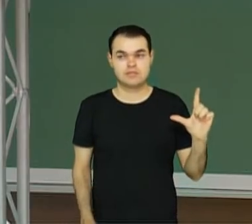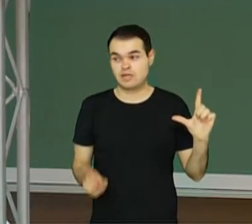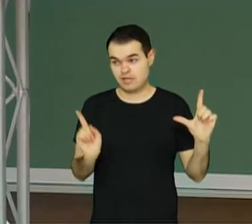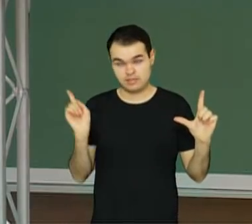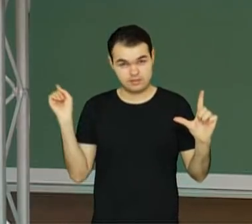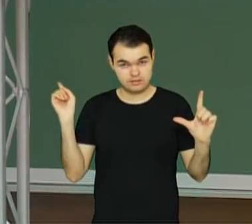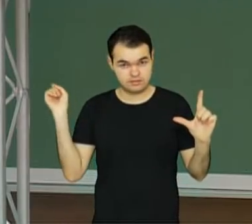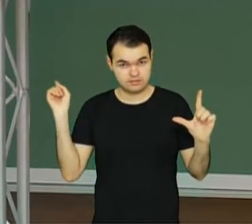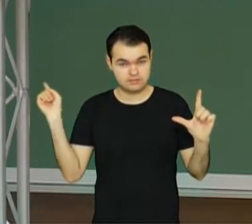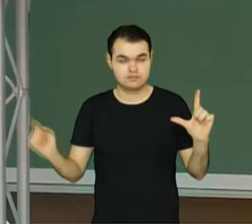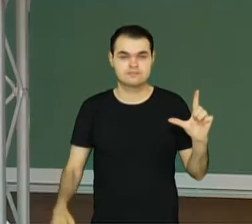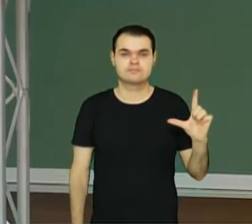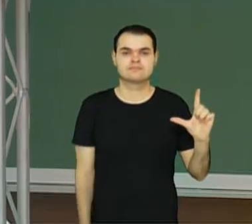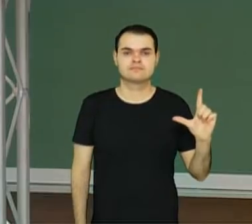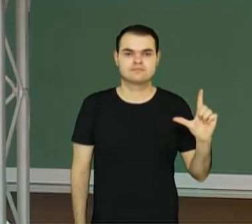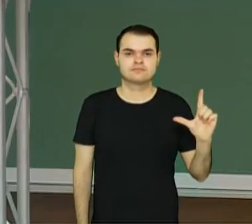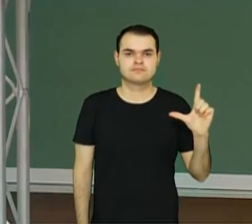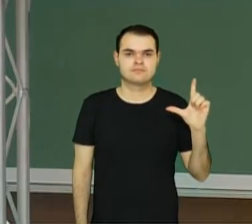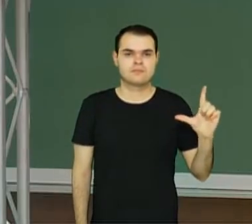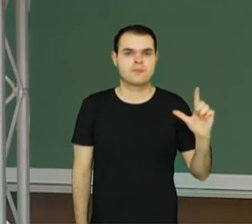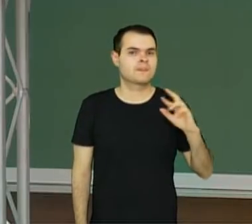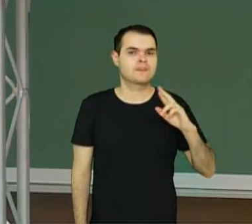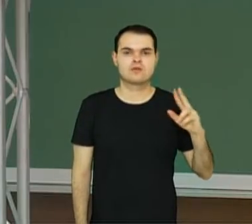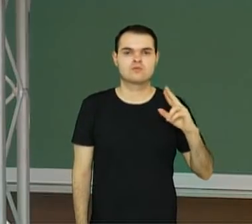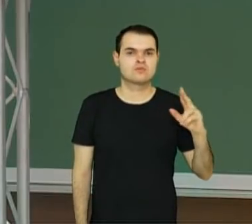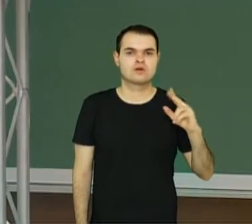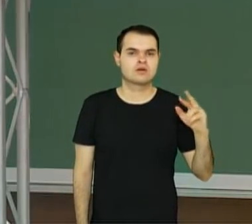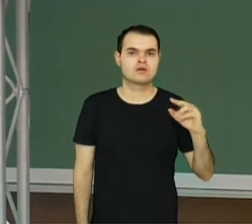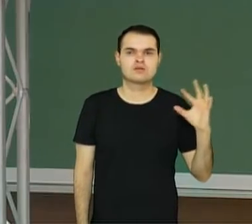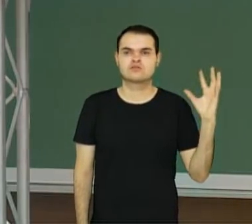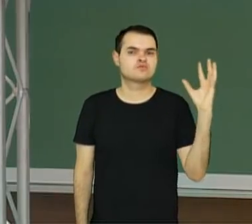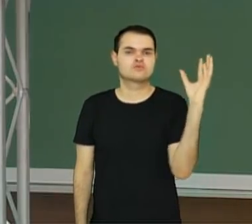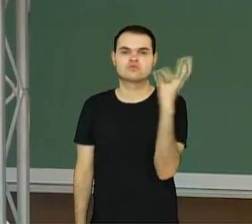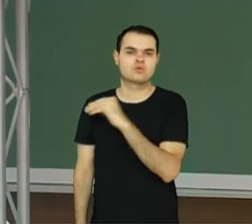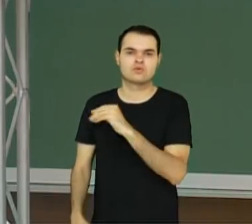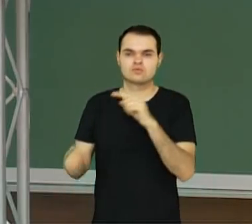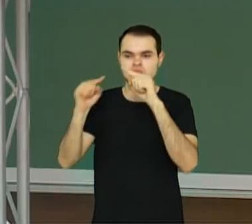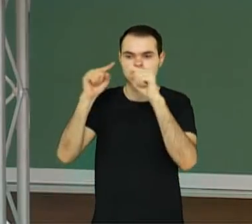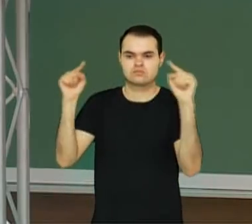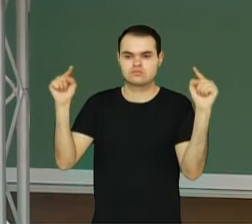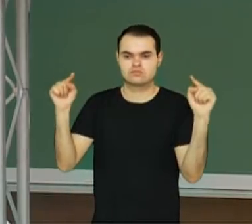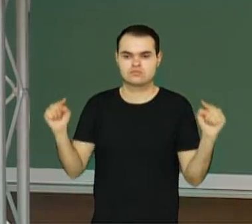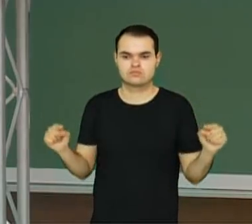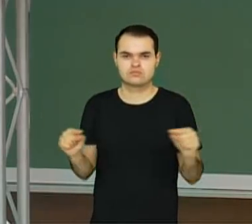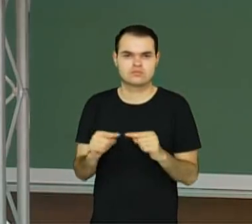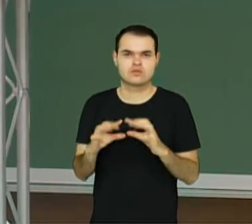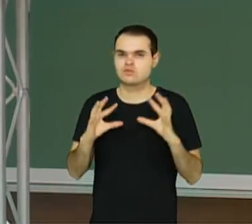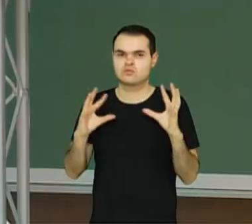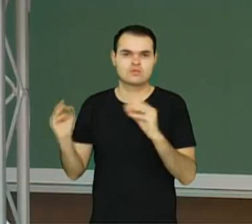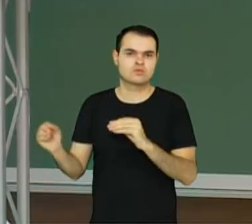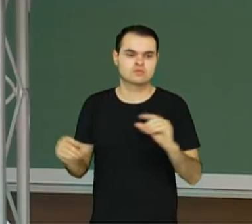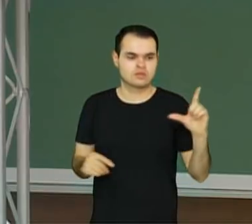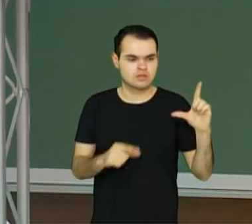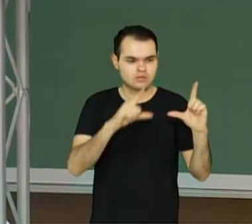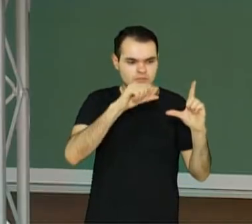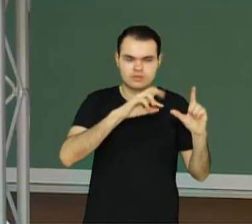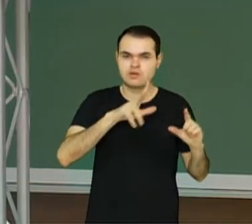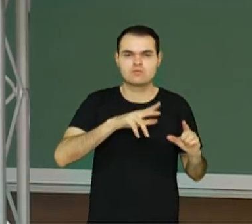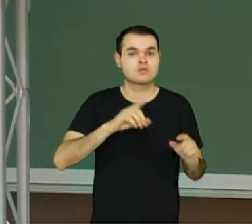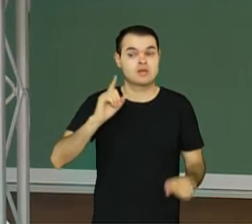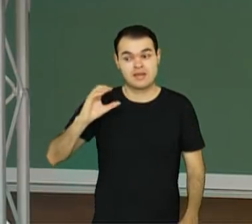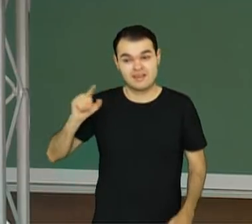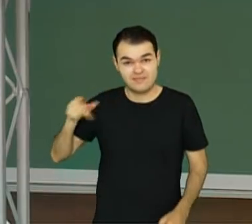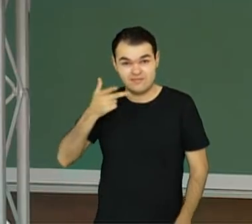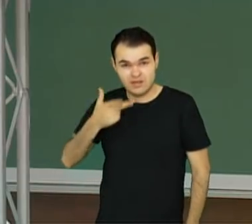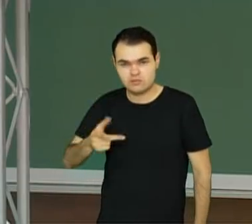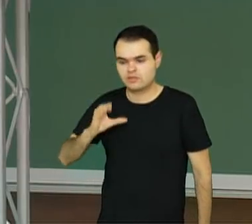aqui. Tá? A largura não é o lado menor em todos os retângulos. O que acontece é que o enunciado fala que o comprimento excede a largura em 3